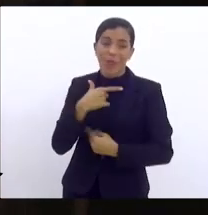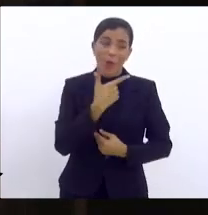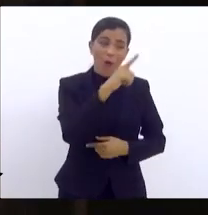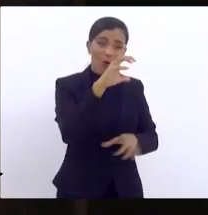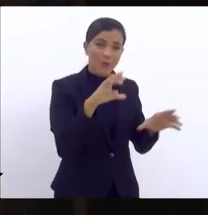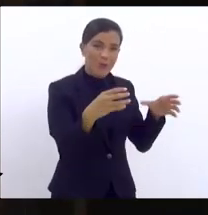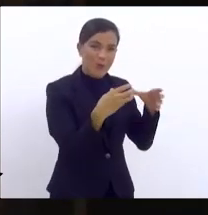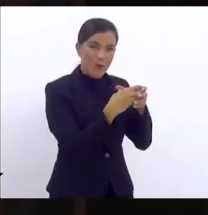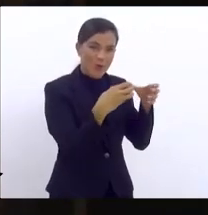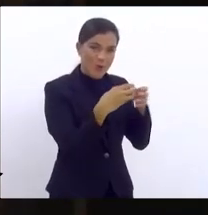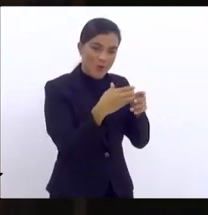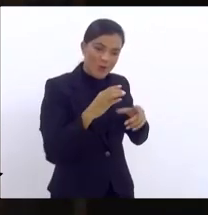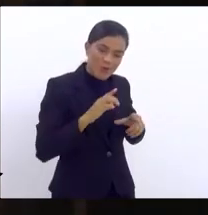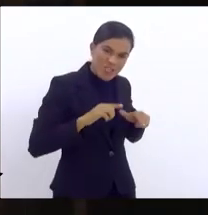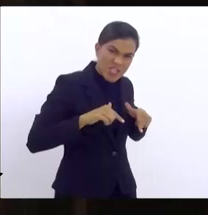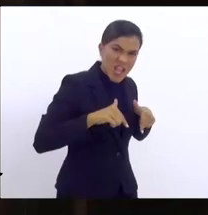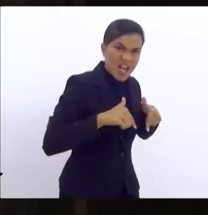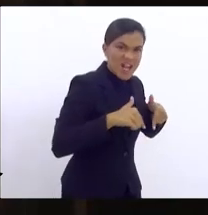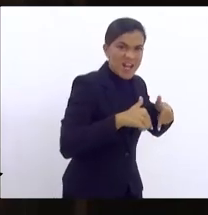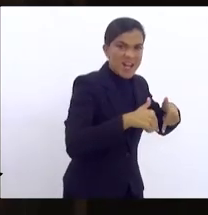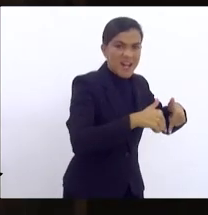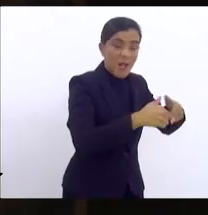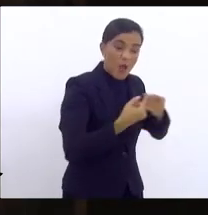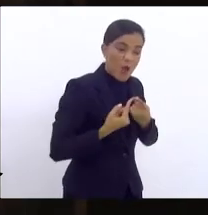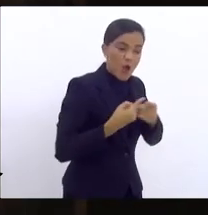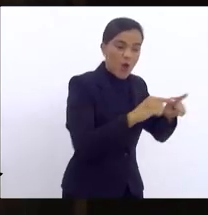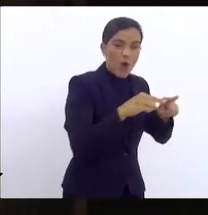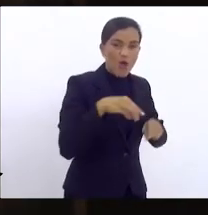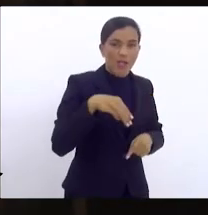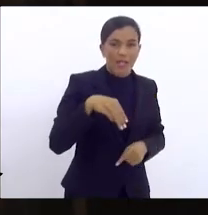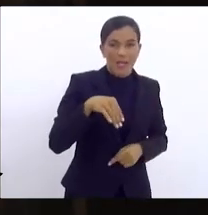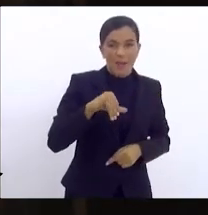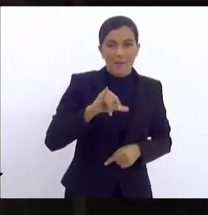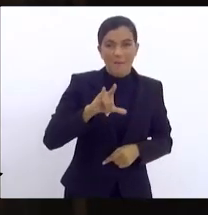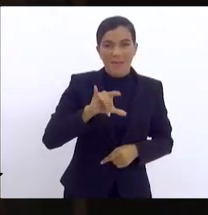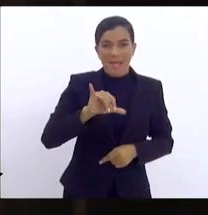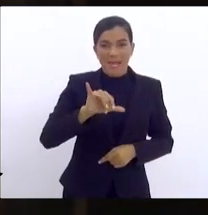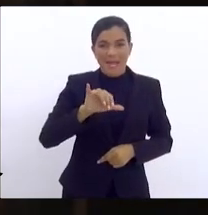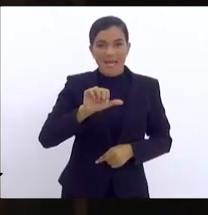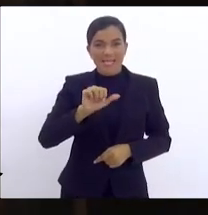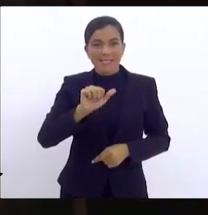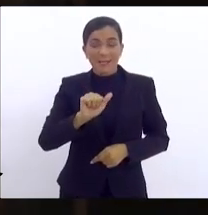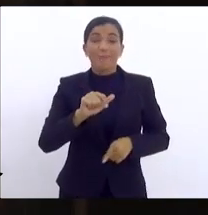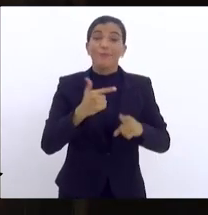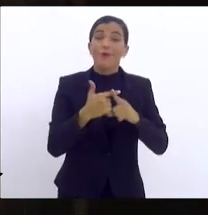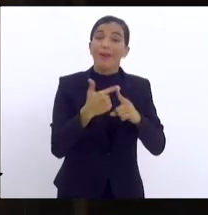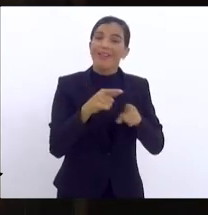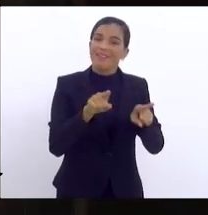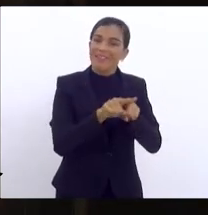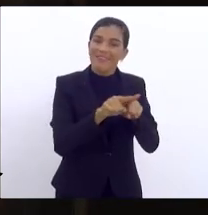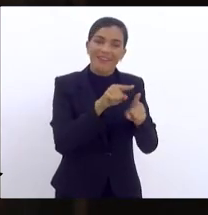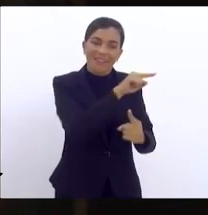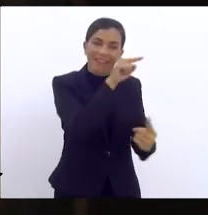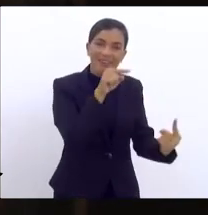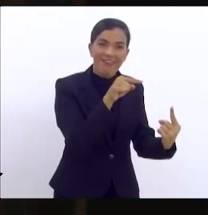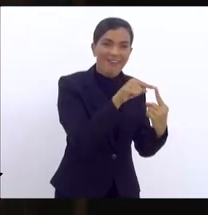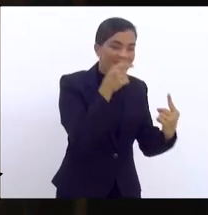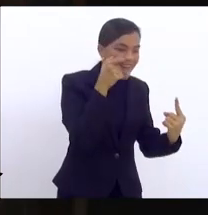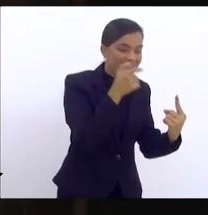quando a gente atua contra milícia porque eles têm o interesse nessa situação e